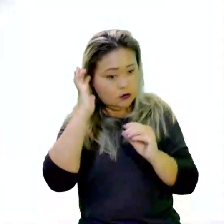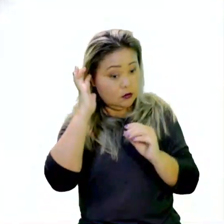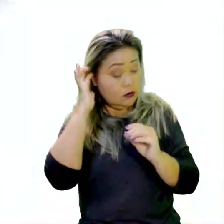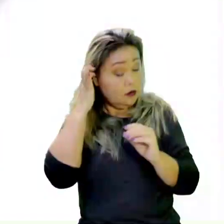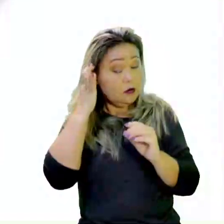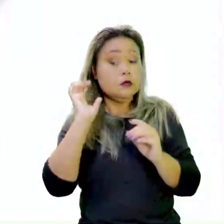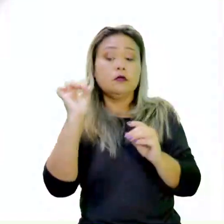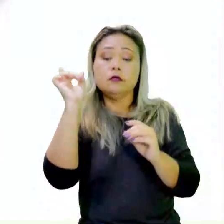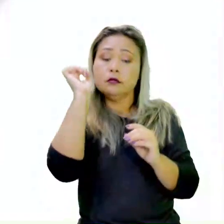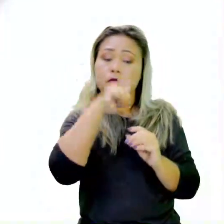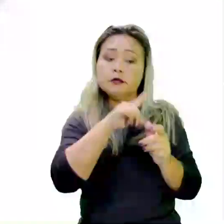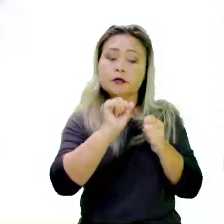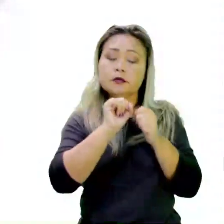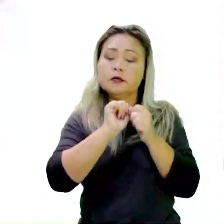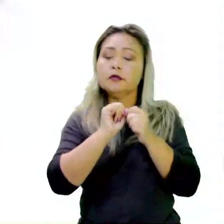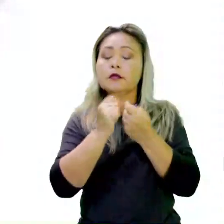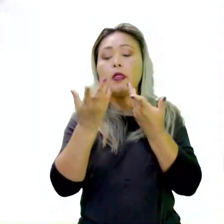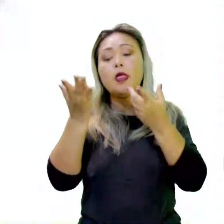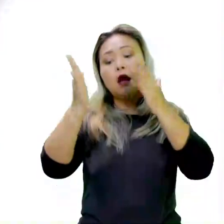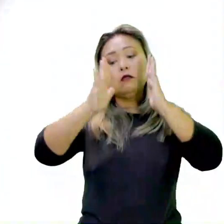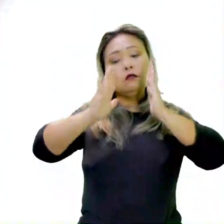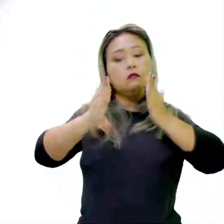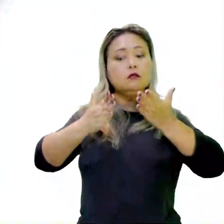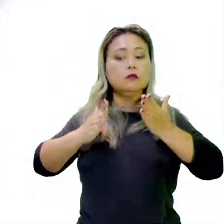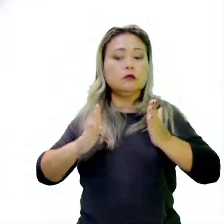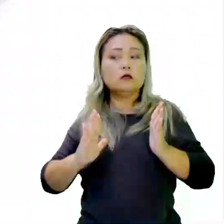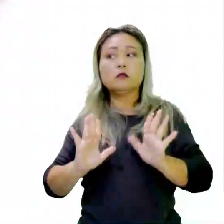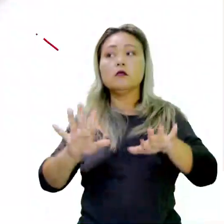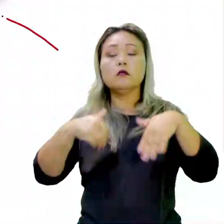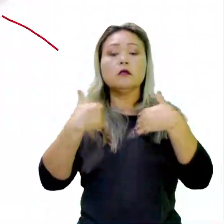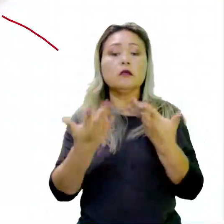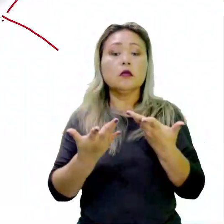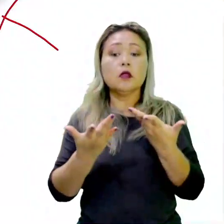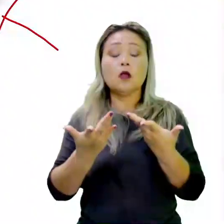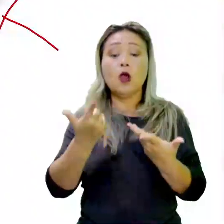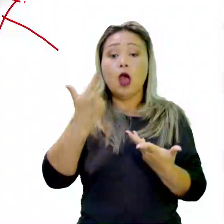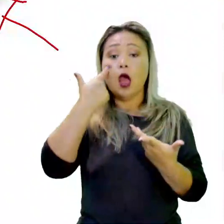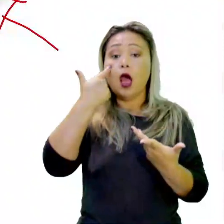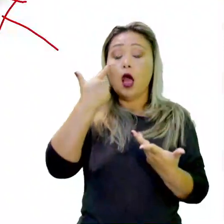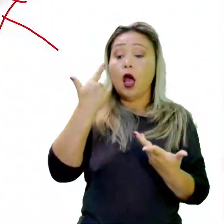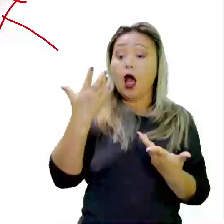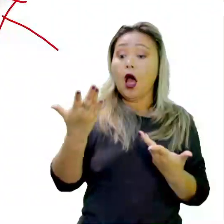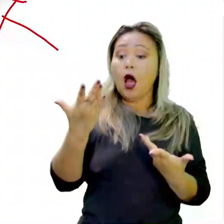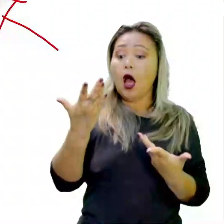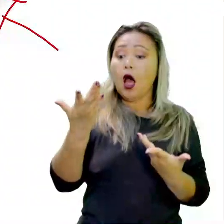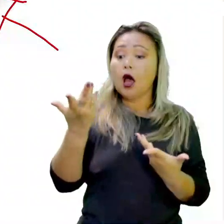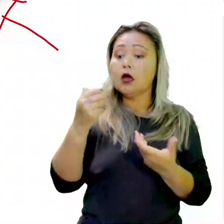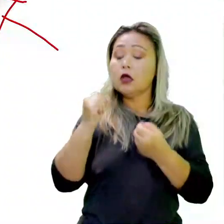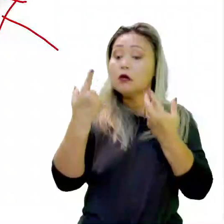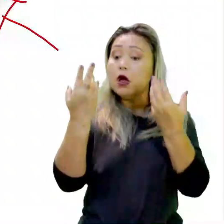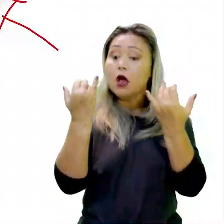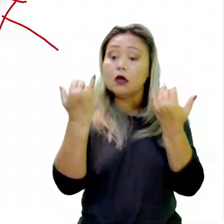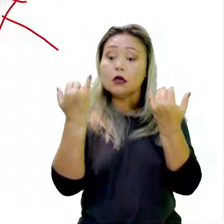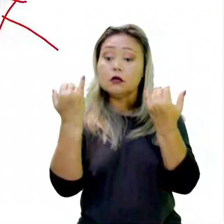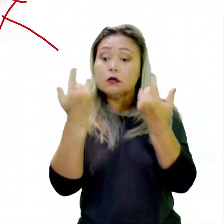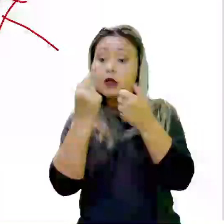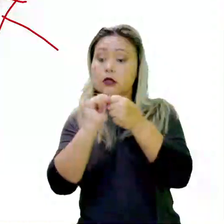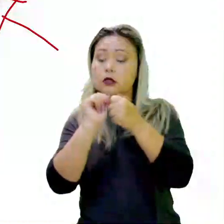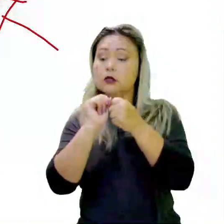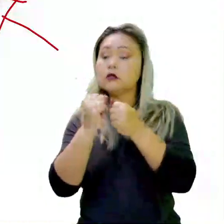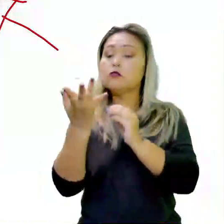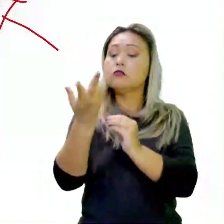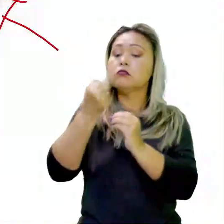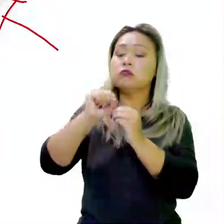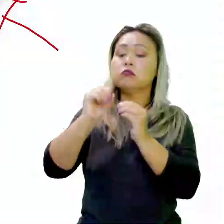obscuridade, complexidade, sensualismo. Então, há um exagero na expressão artística desse